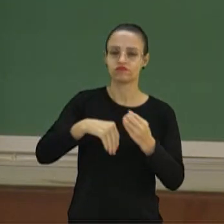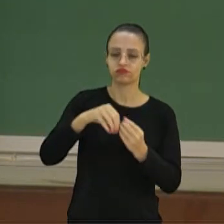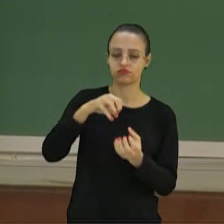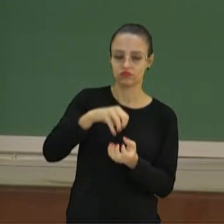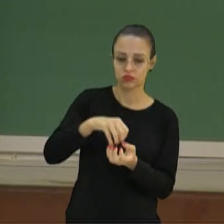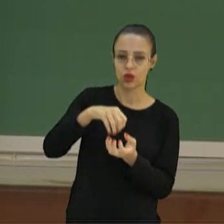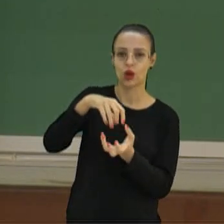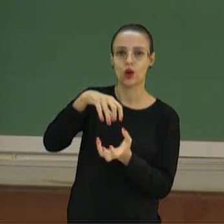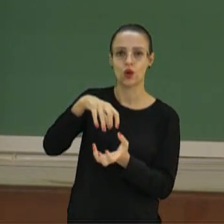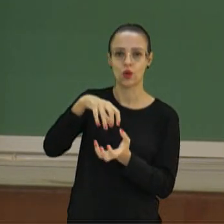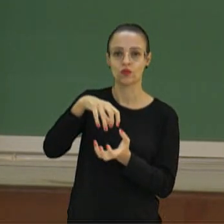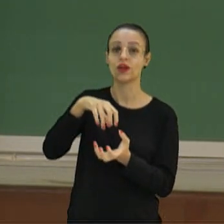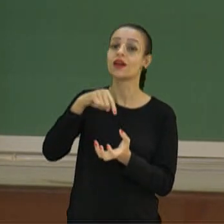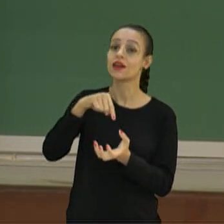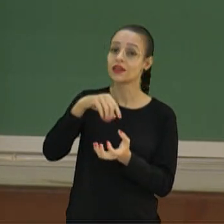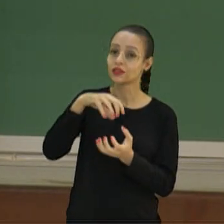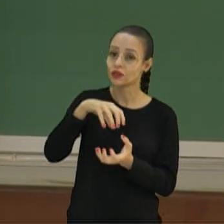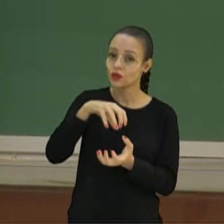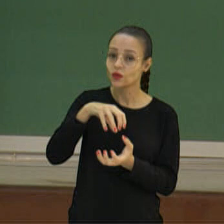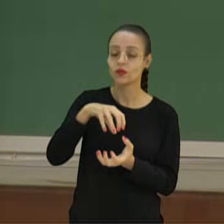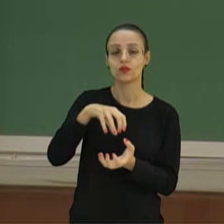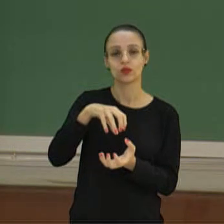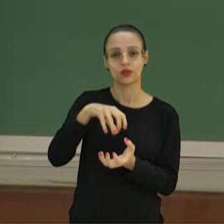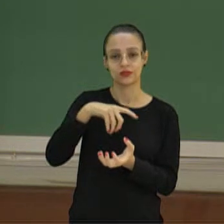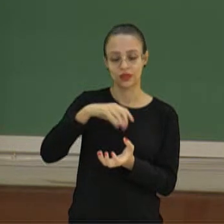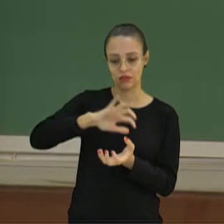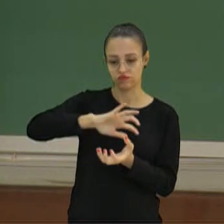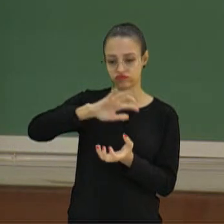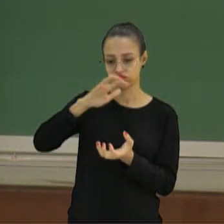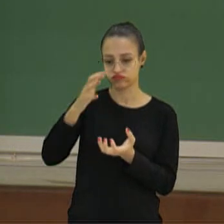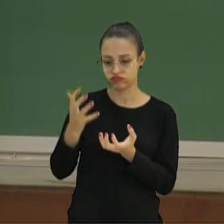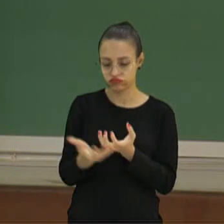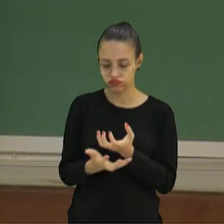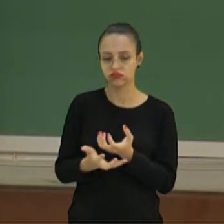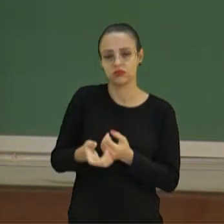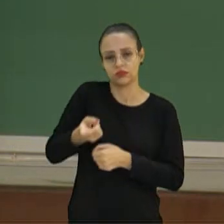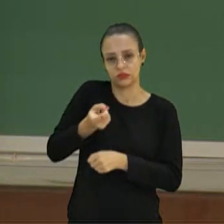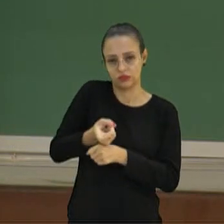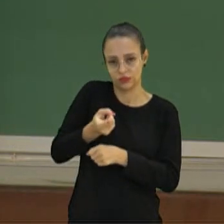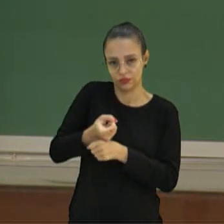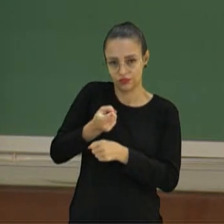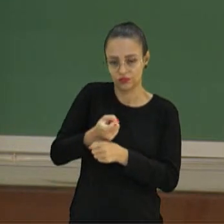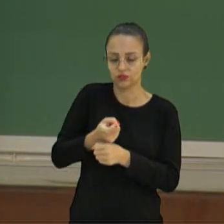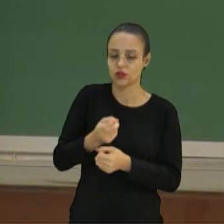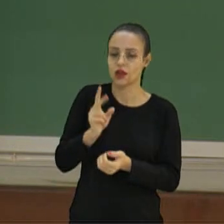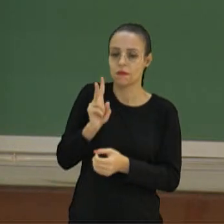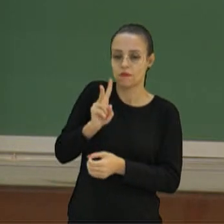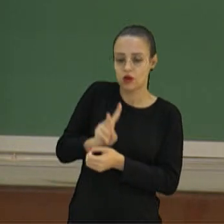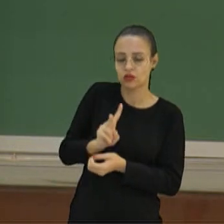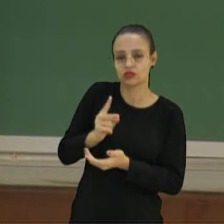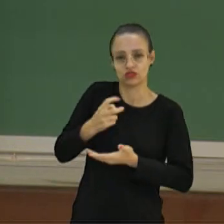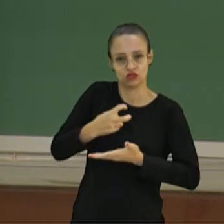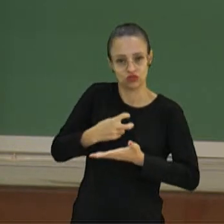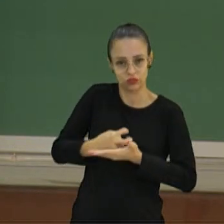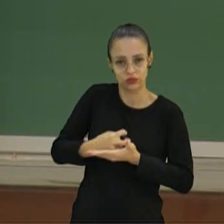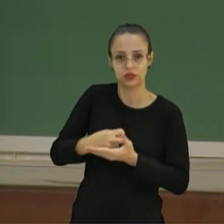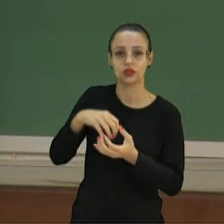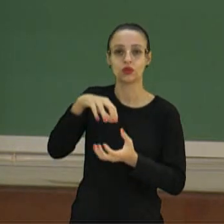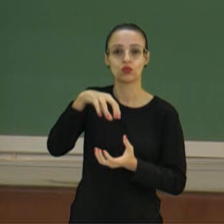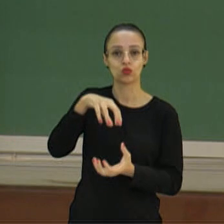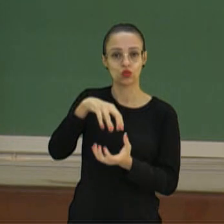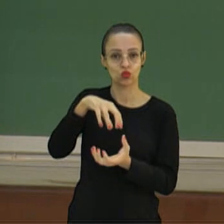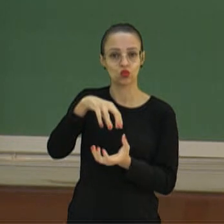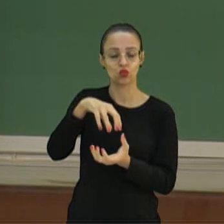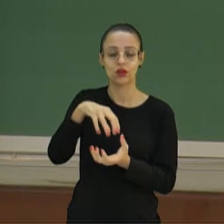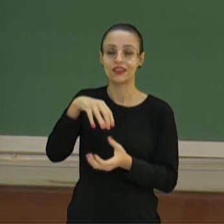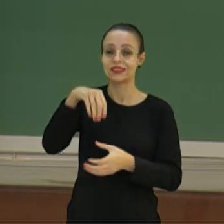os ovos. Esses ovos, eles vão ter uma casca para proteger o embrião lá dentro. Em alguns casos, os ovos